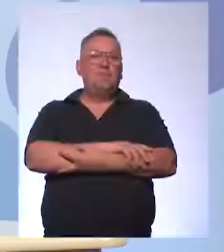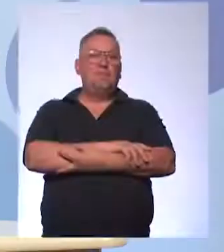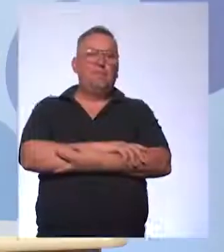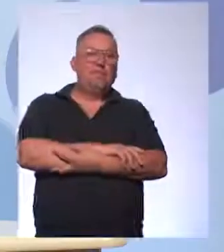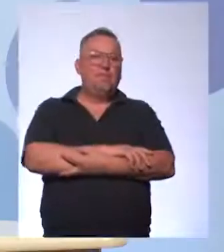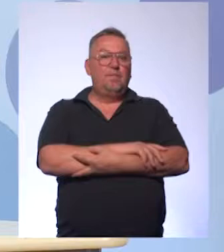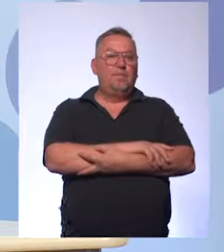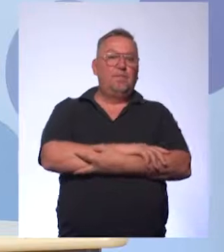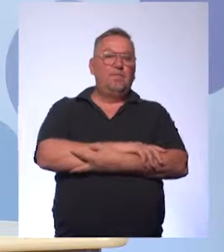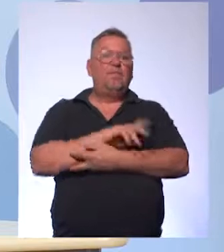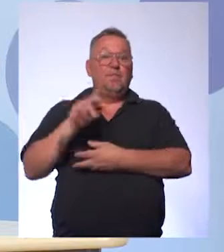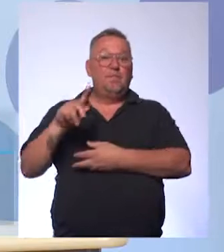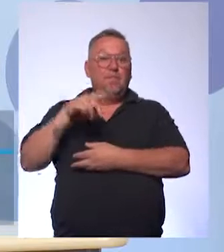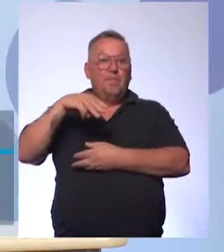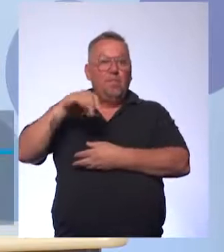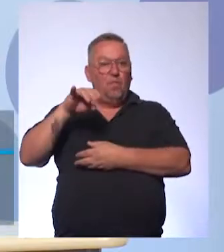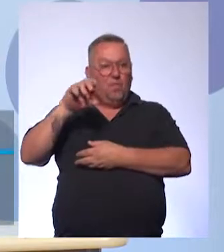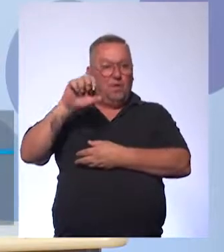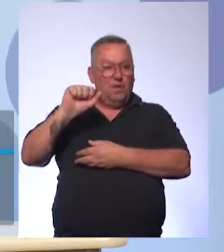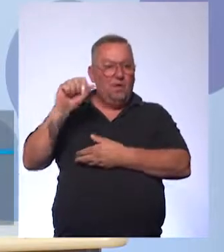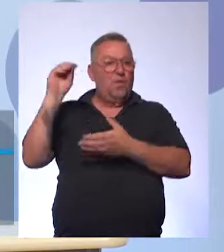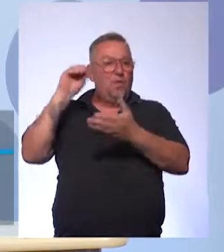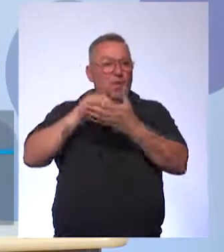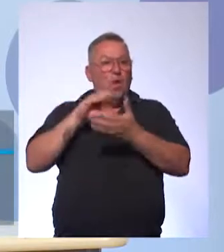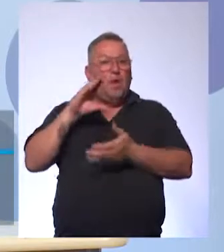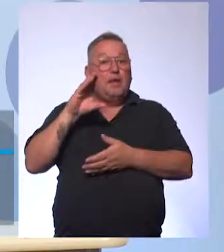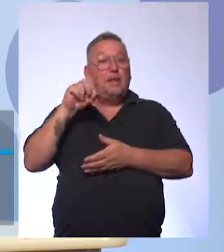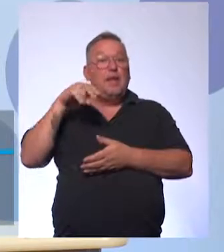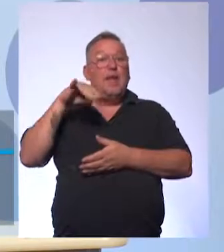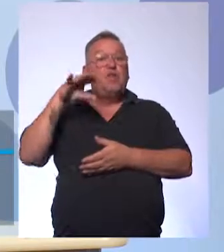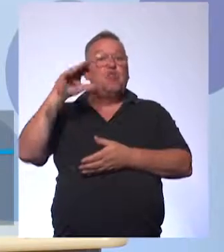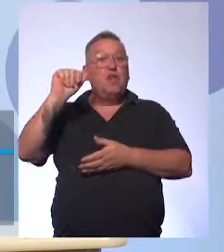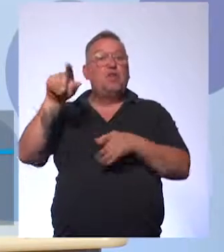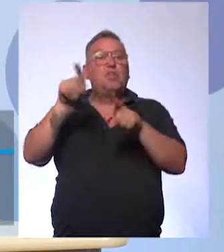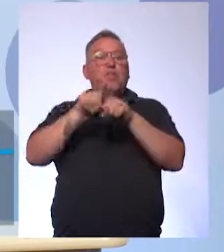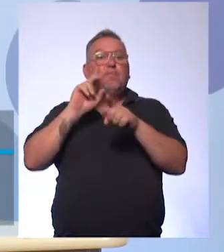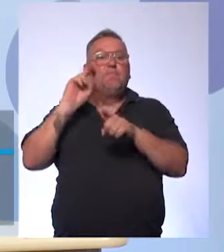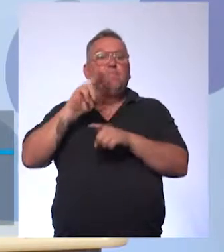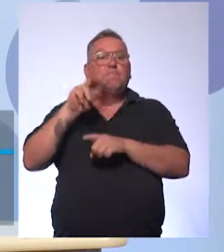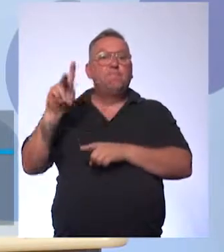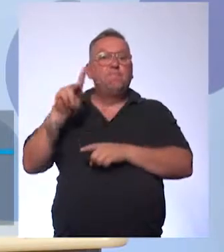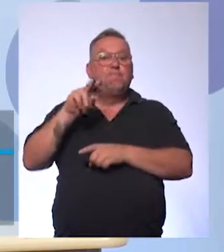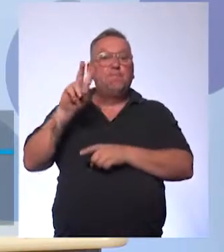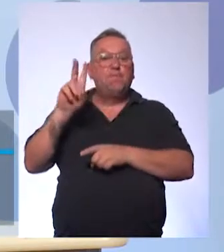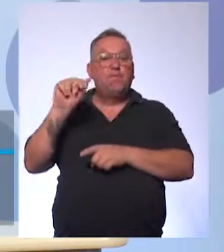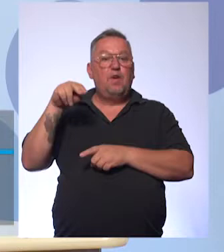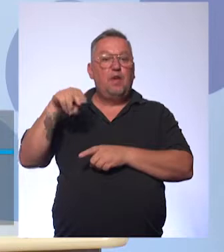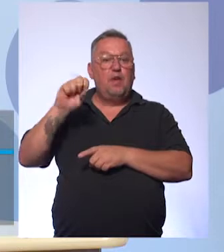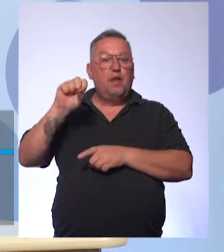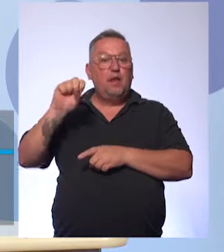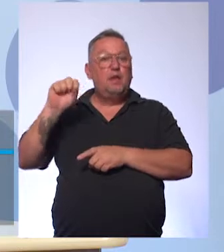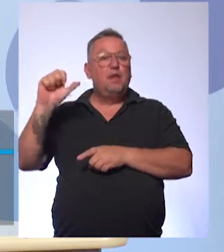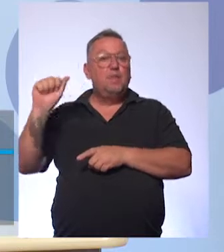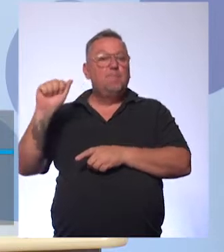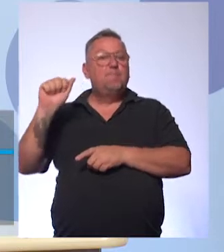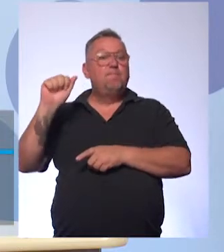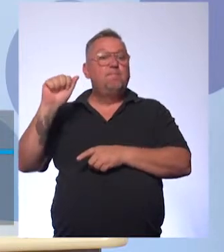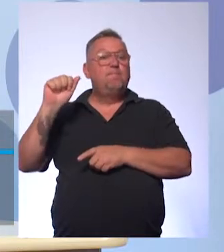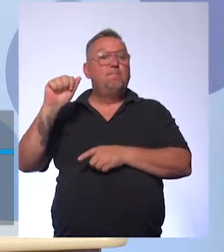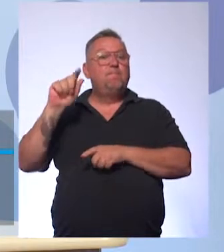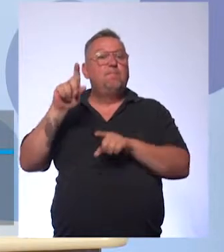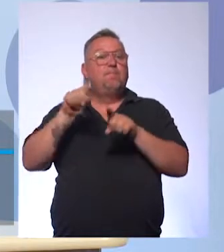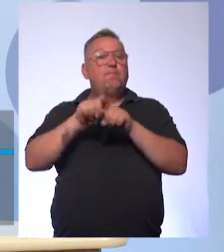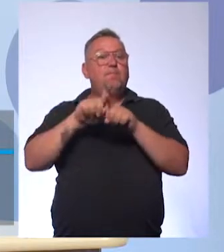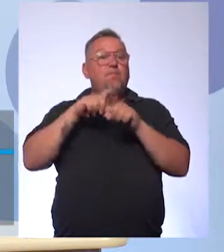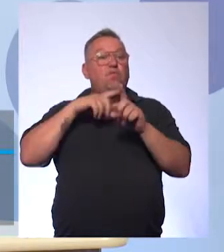O professor Moisés colocou a energia cinética, professor, acompanhado aqui pela professora Vanessa também. E quem